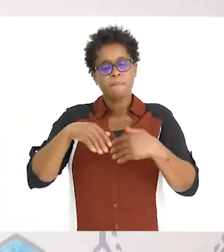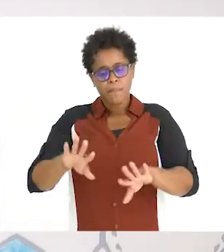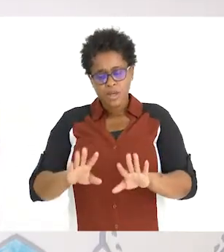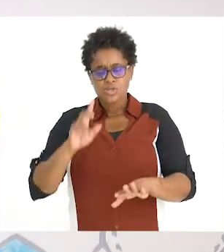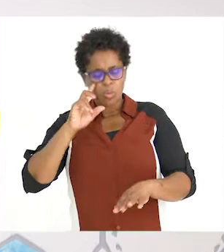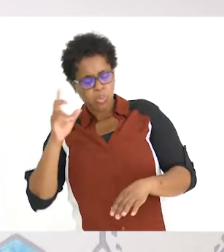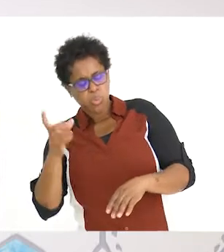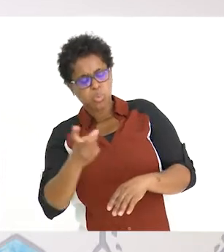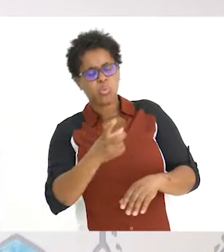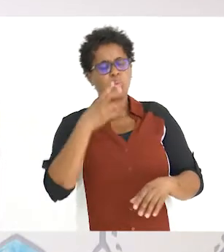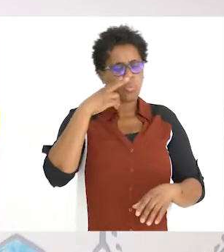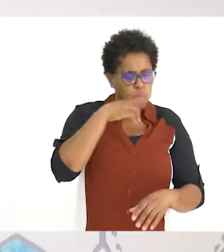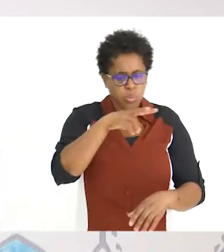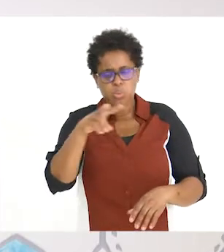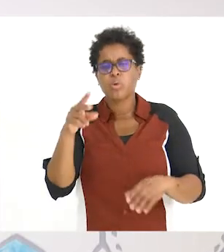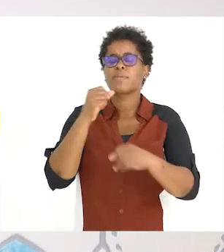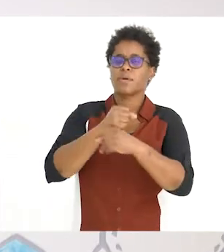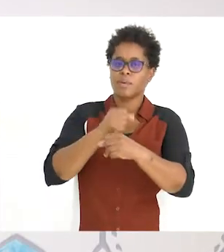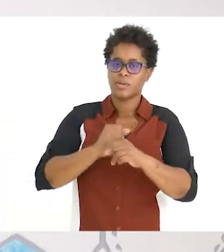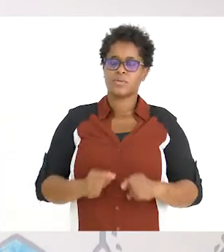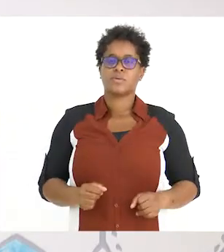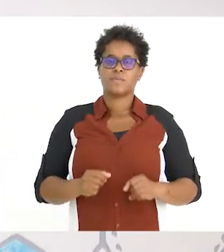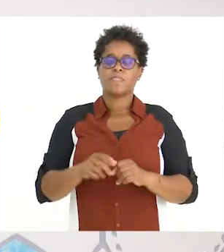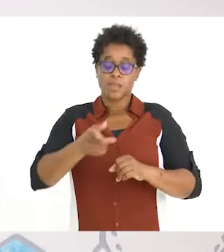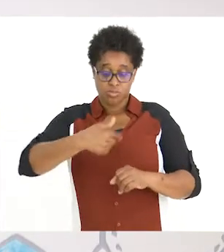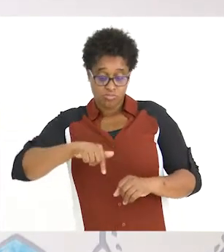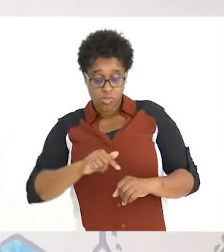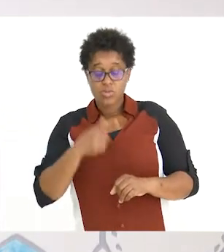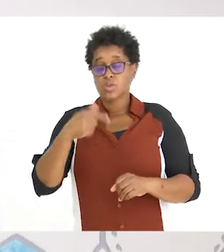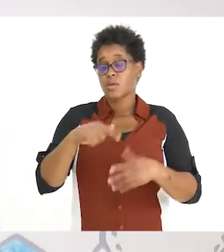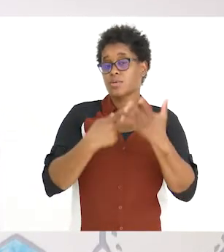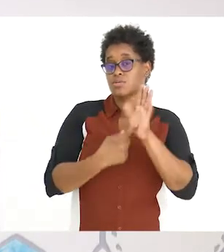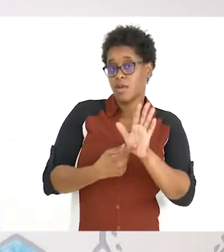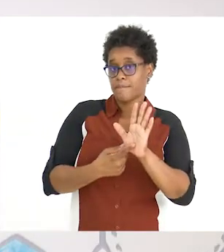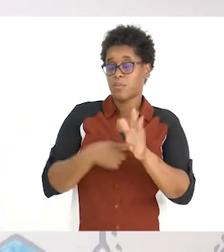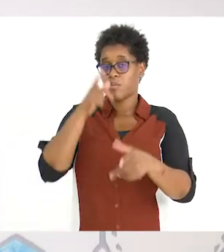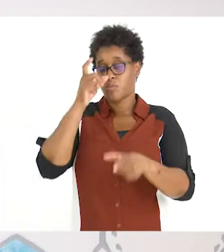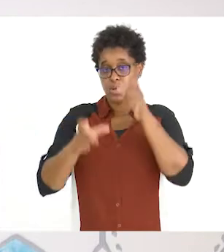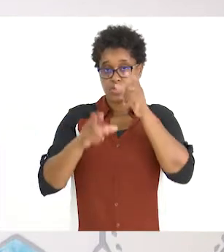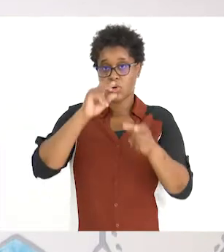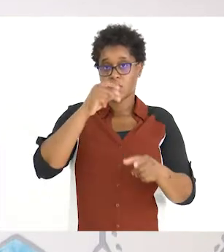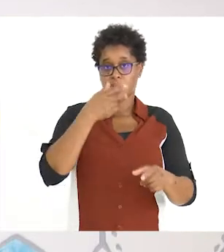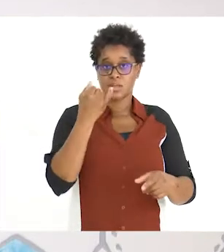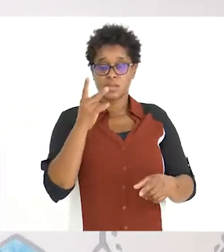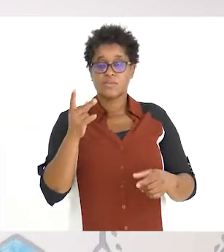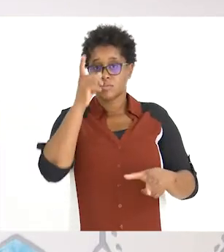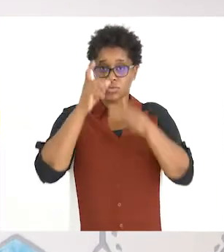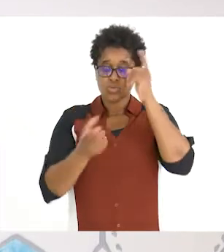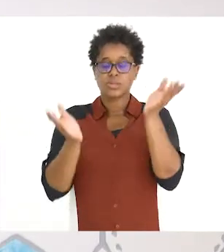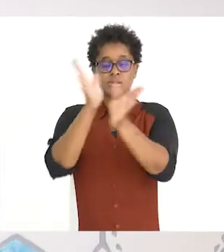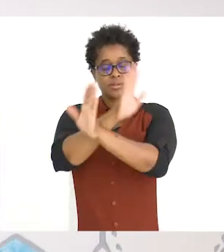de trabalho. Nós temos, por exemplo, de população ativa, os desempregados,